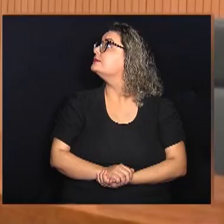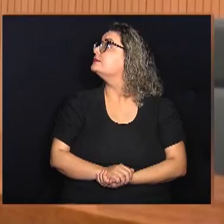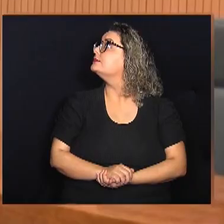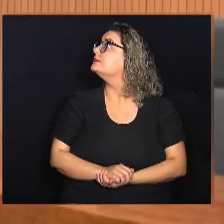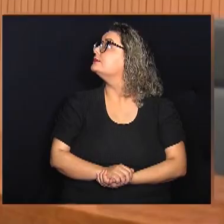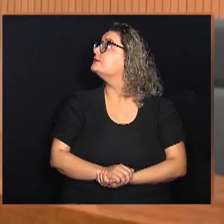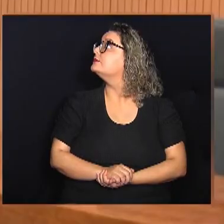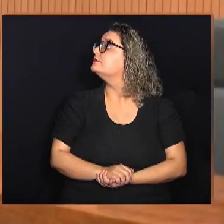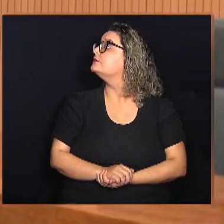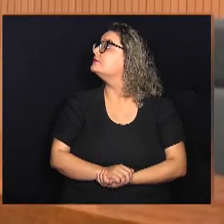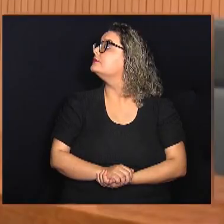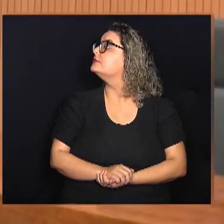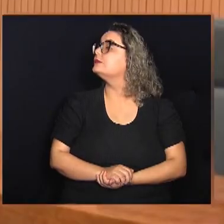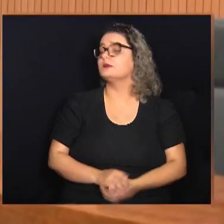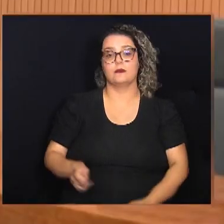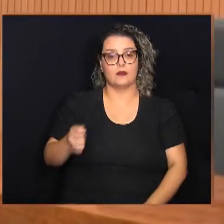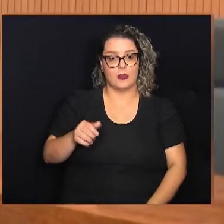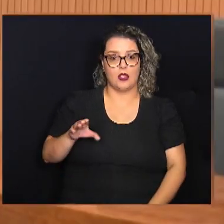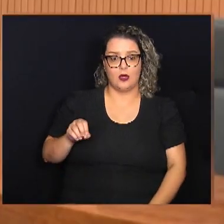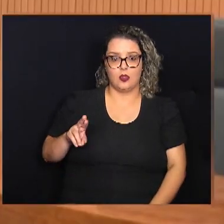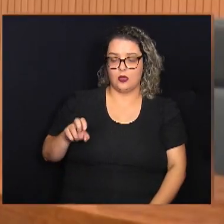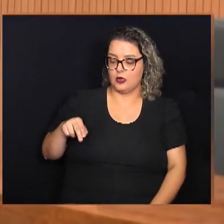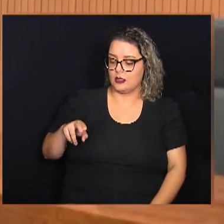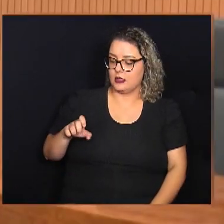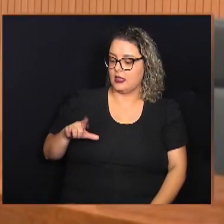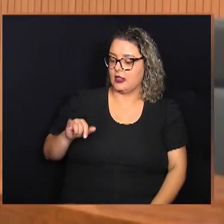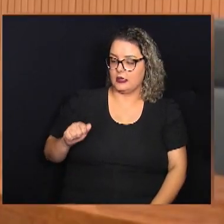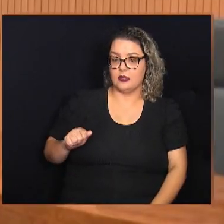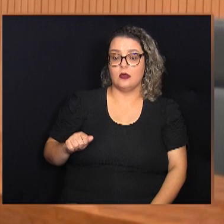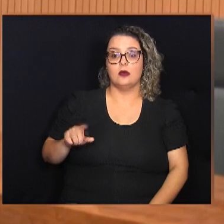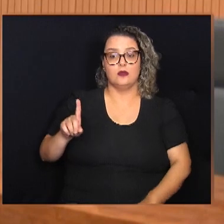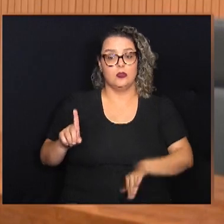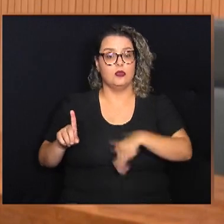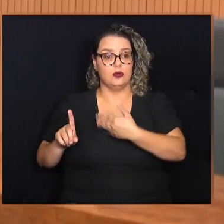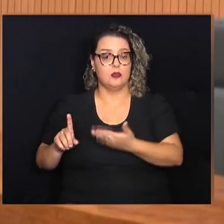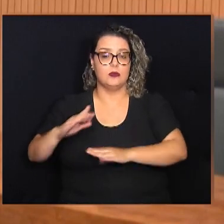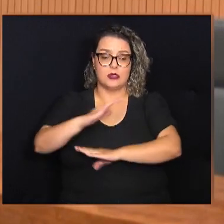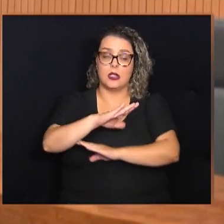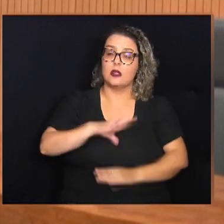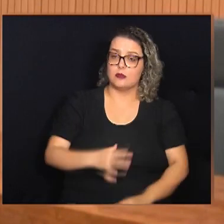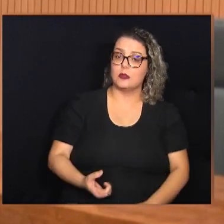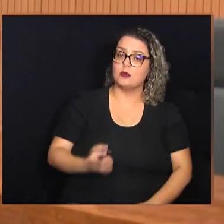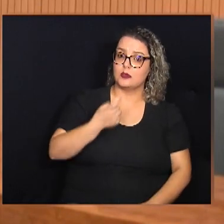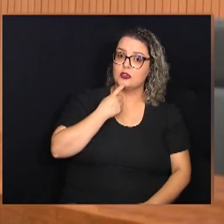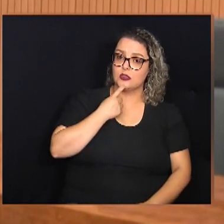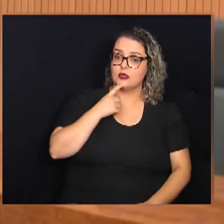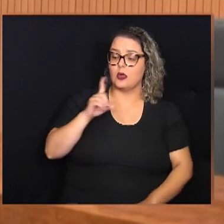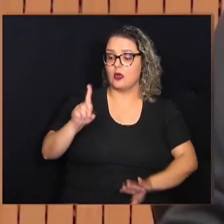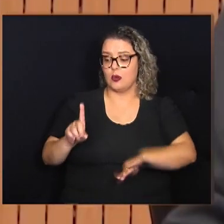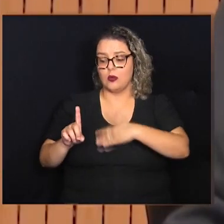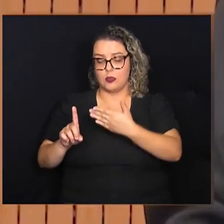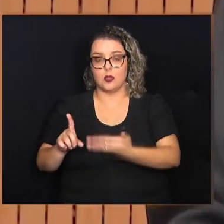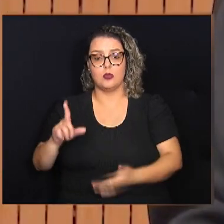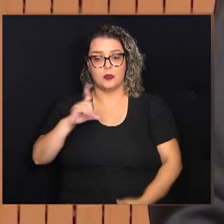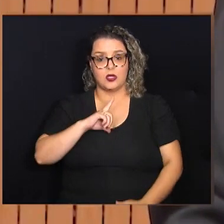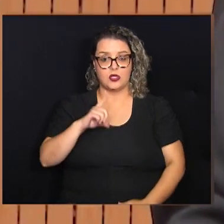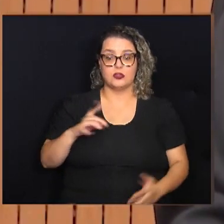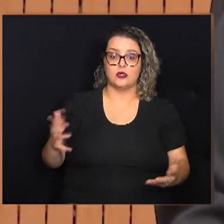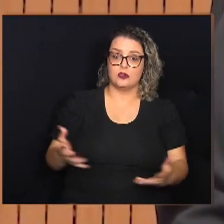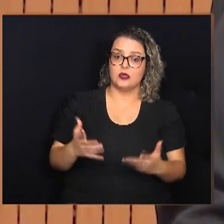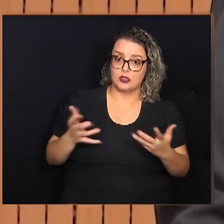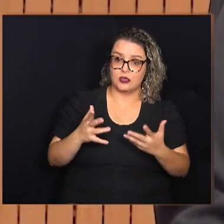movimento, eventos online e presencial com 320 participantes. O vereador destacou a importância da audiência pública para